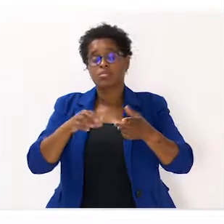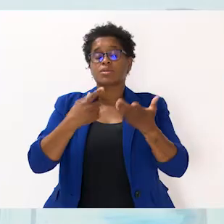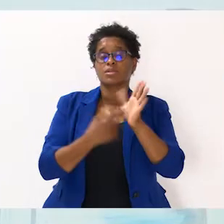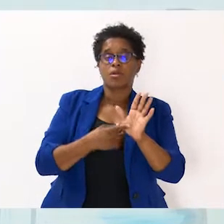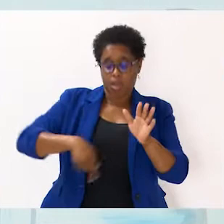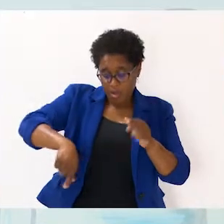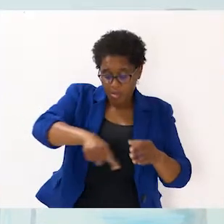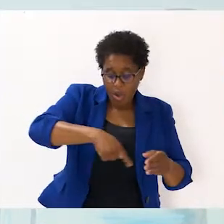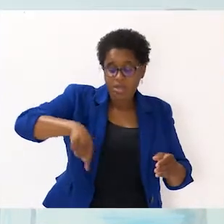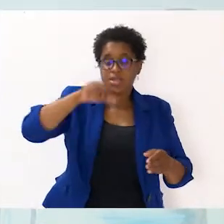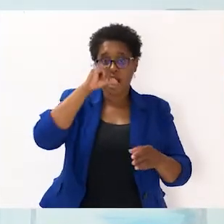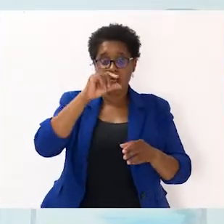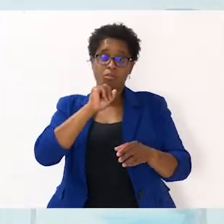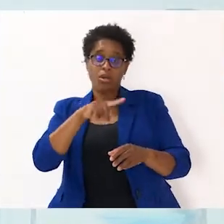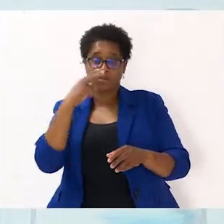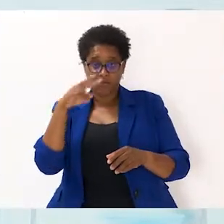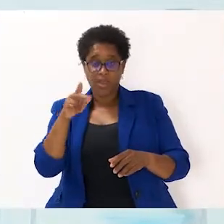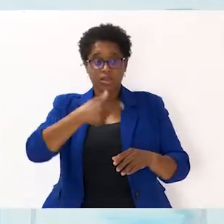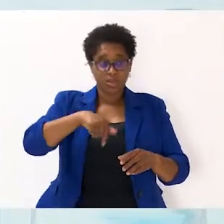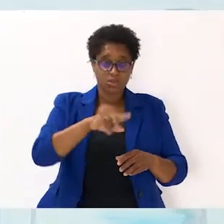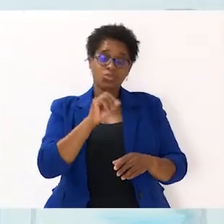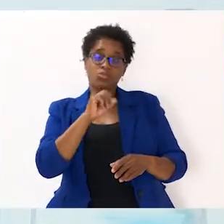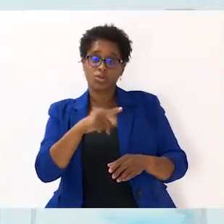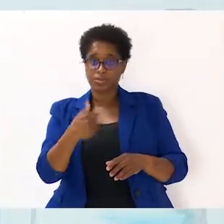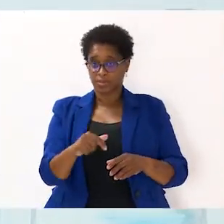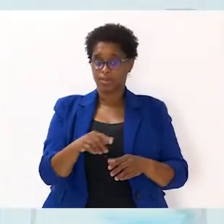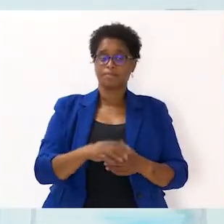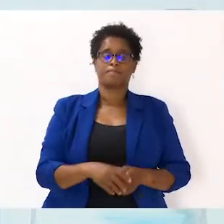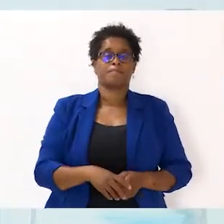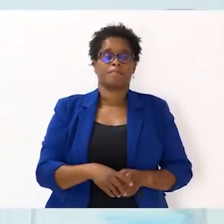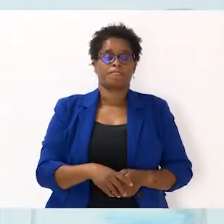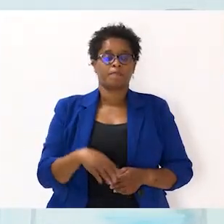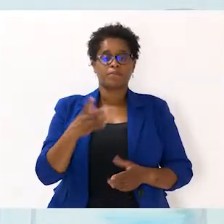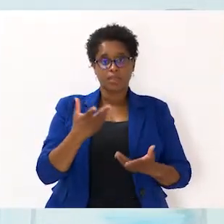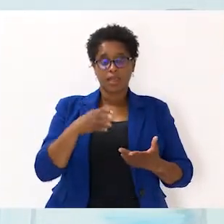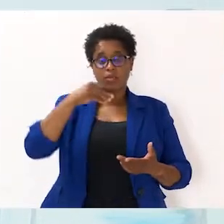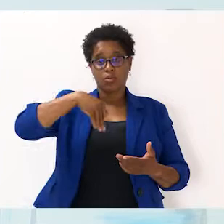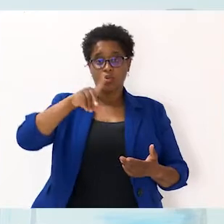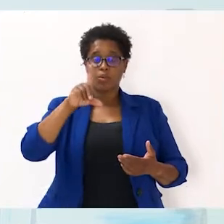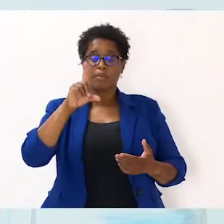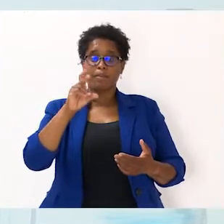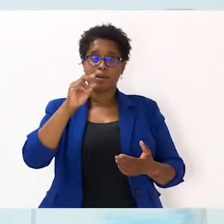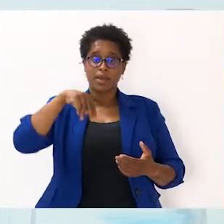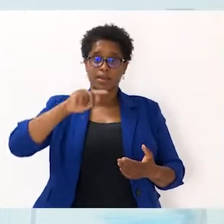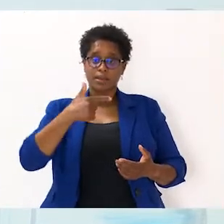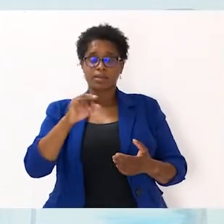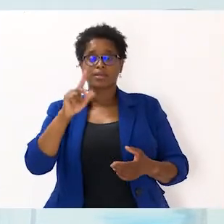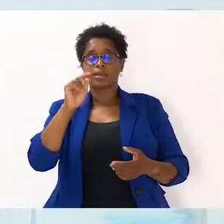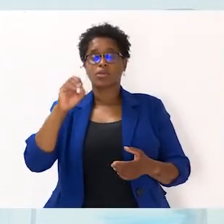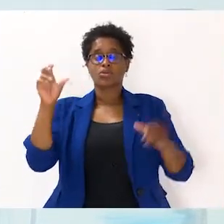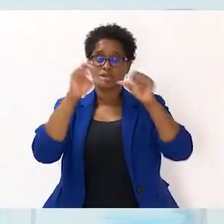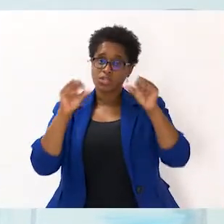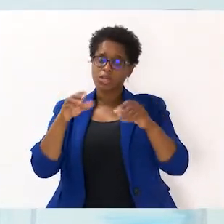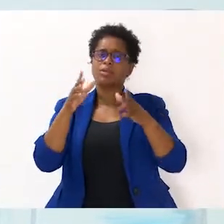água. Então, podem ver que nós podemos ter no planeta ecossistemas de tamanhos